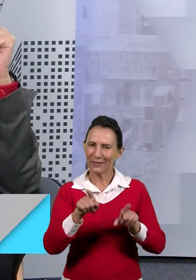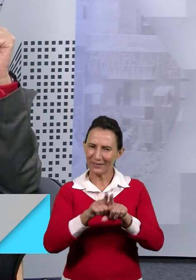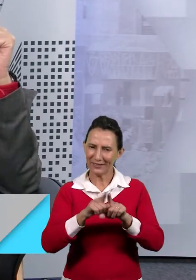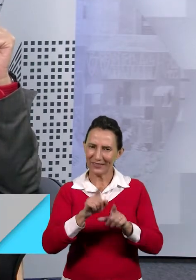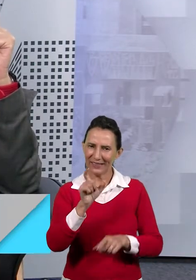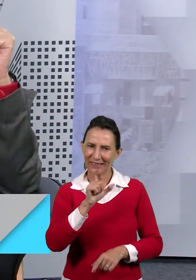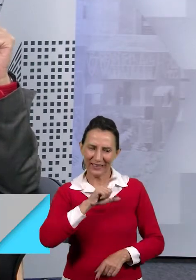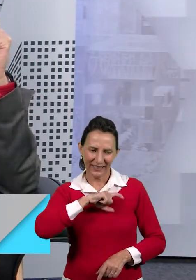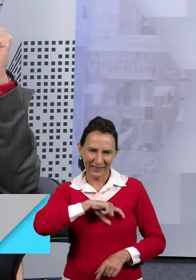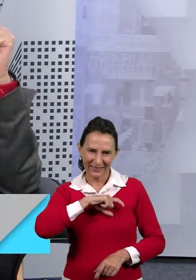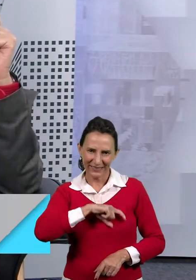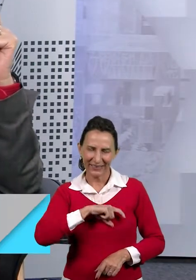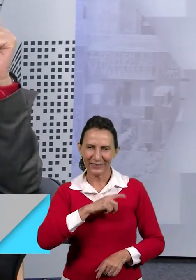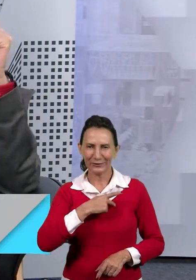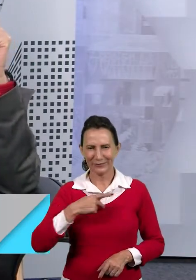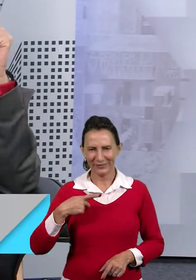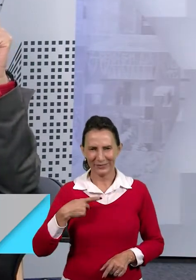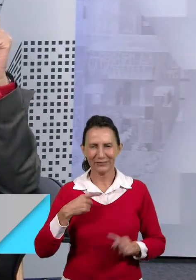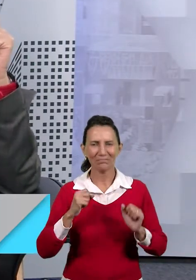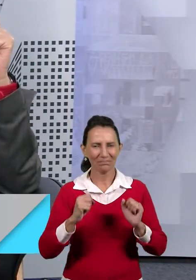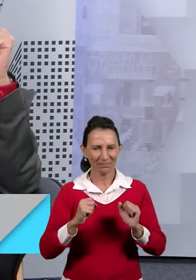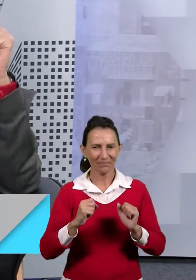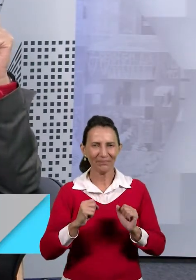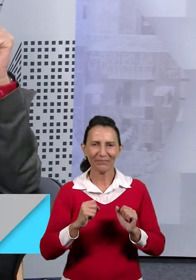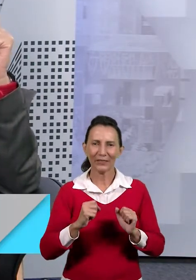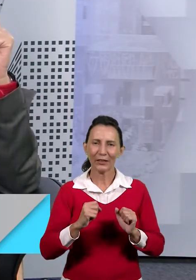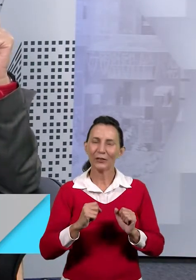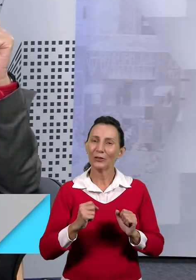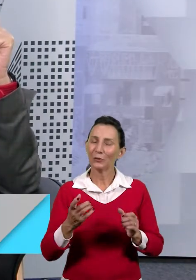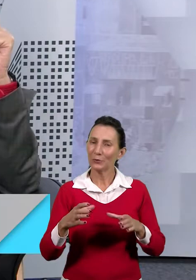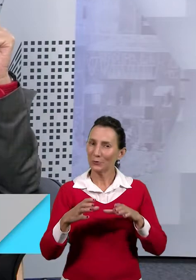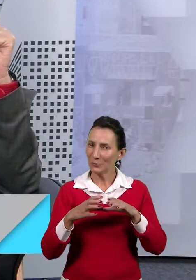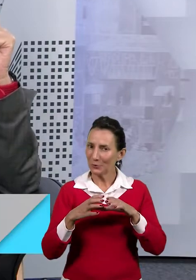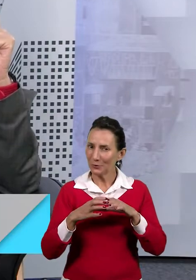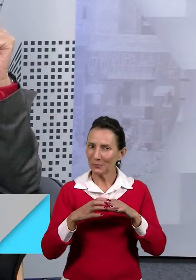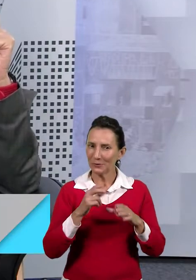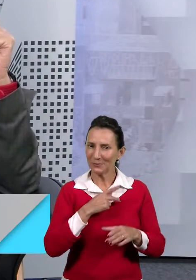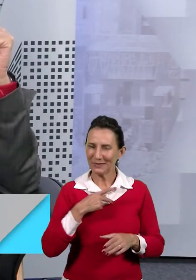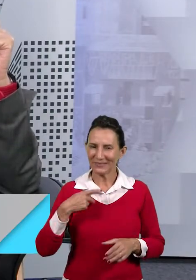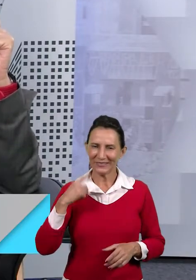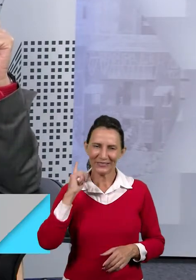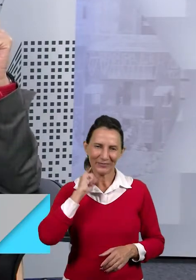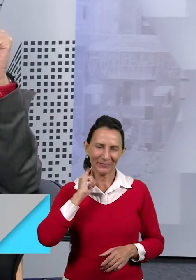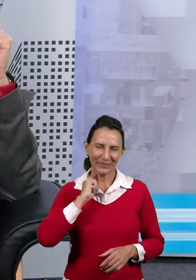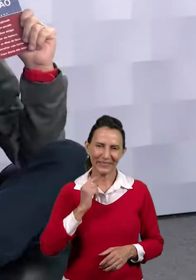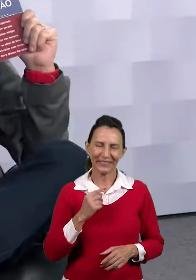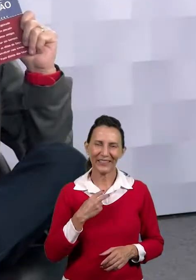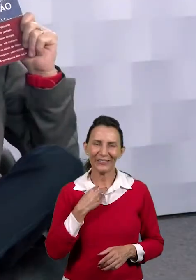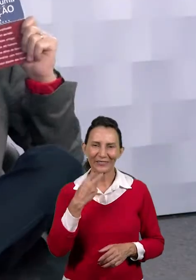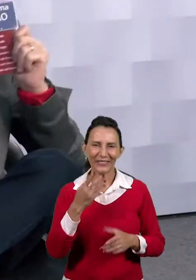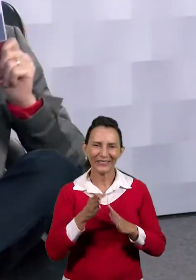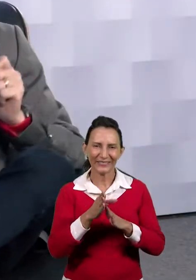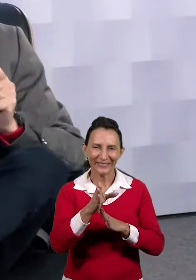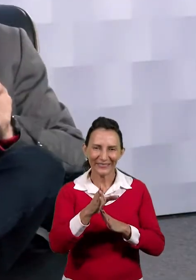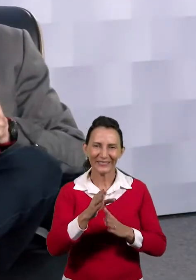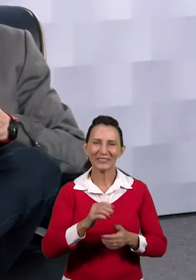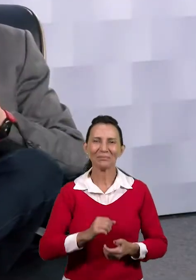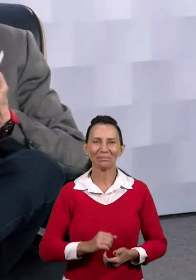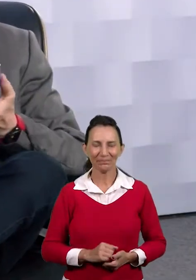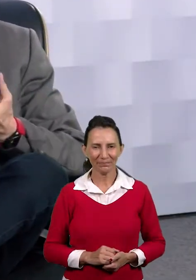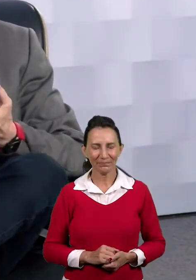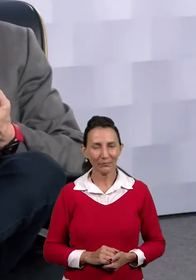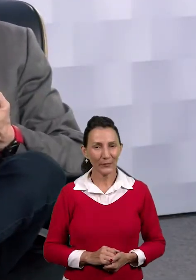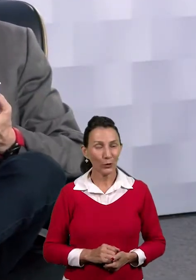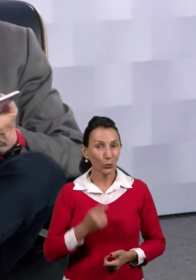do Conselho de Pastores. Conselho de Pastores do Estado de Minas Gerais, a voz do Conselho. Uma